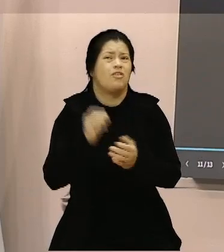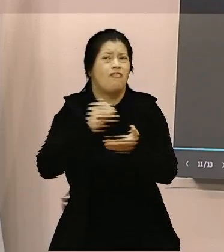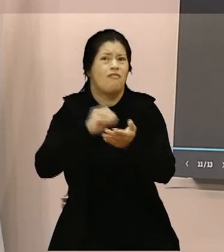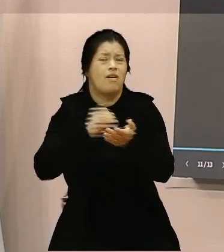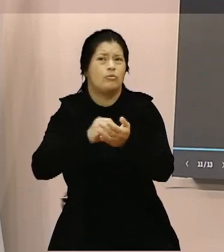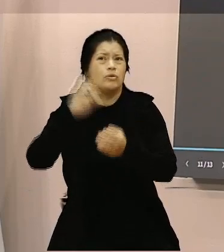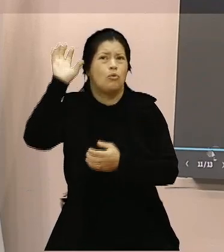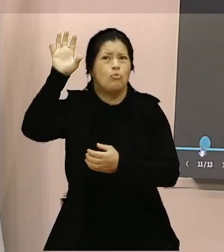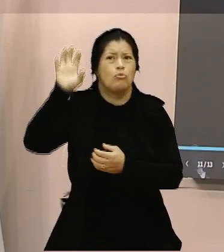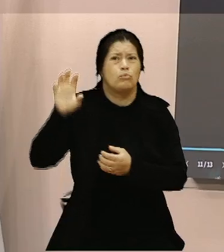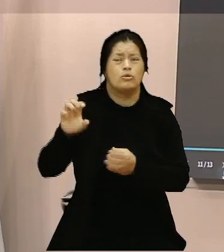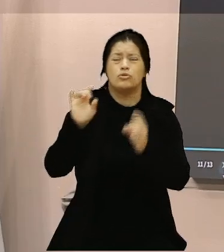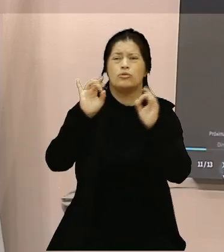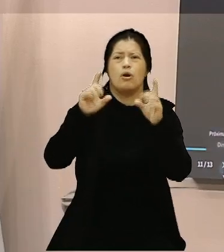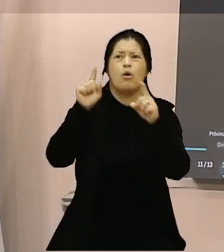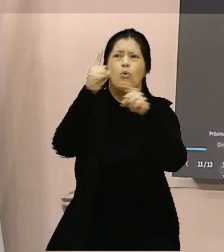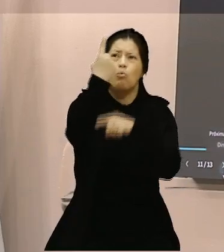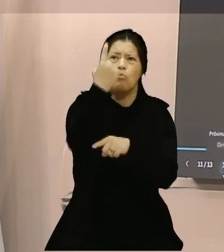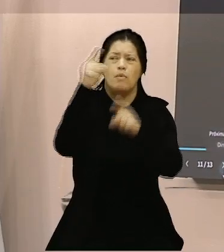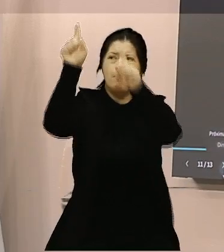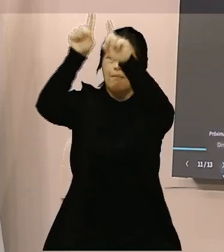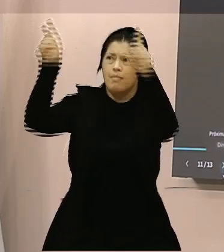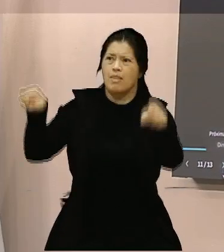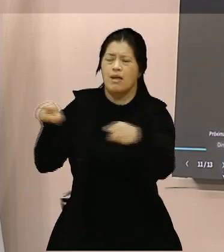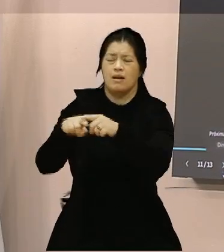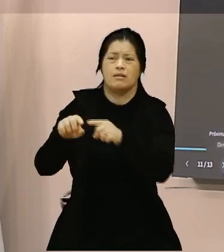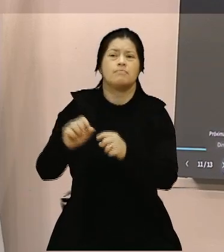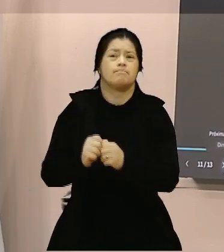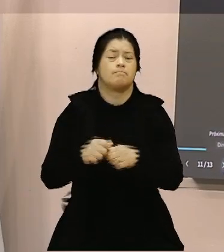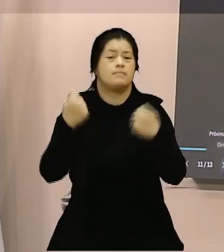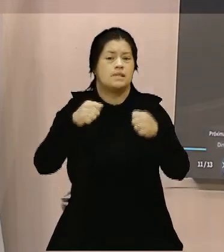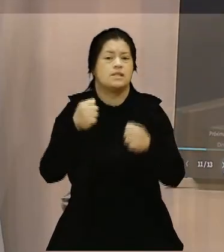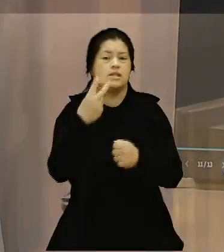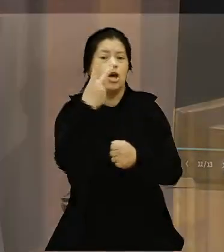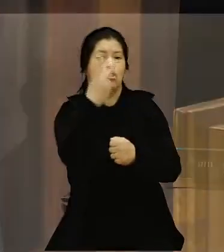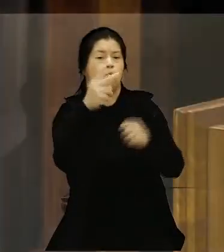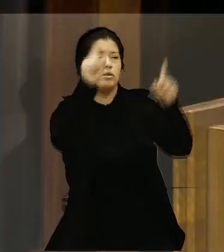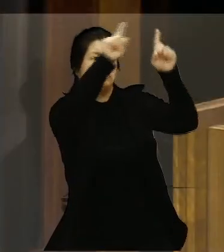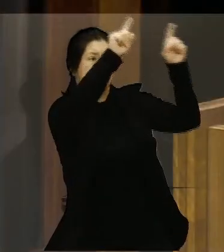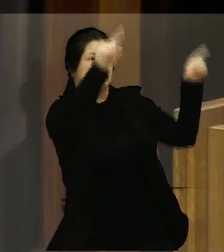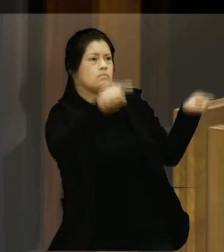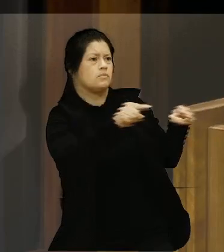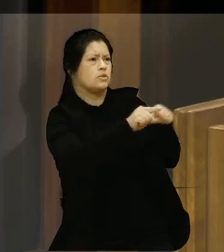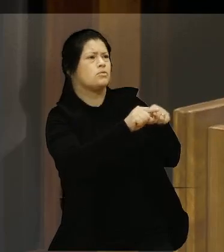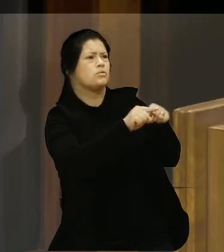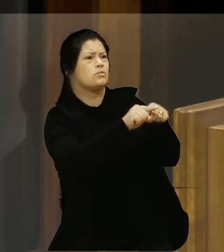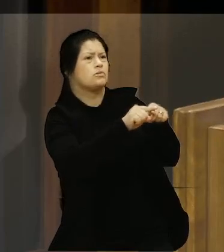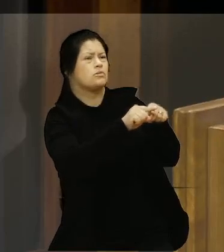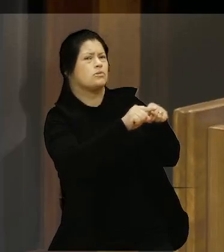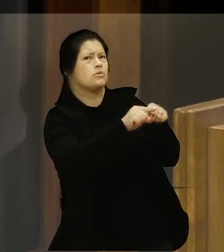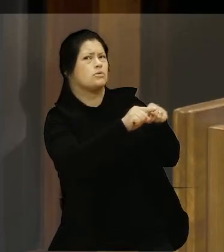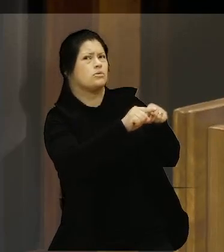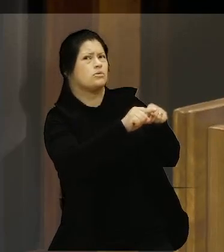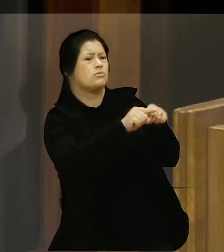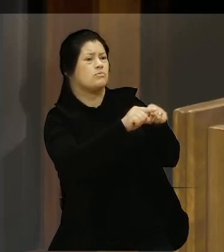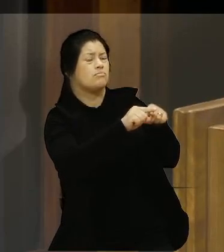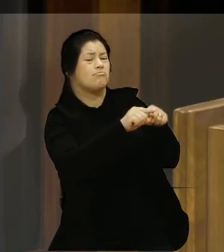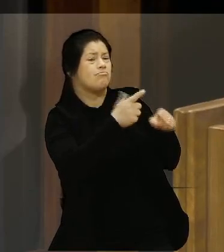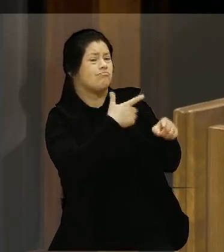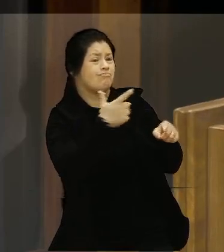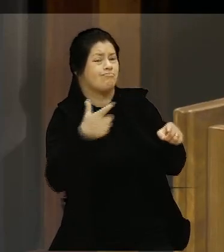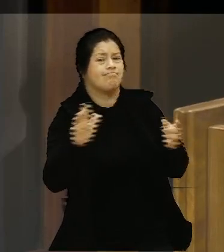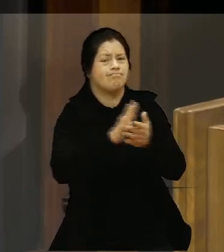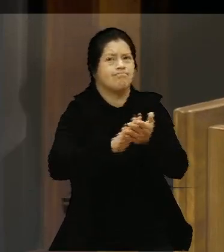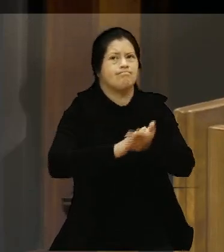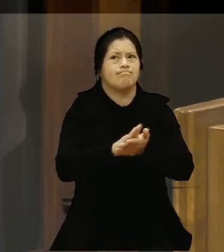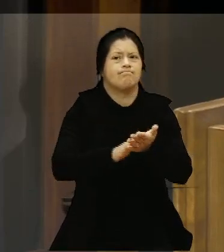é apenas uma placa, precisa uma placa, duas ali, porque tem mais ou menos uns 200, 300 metros ali que não tem nada, não diz que